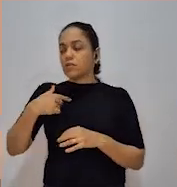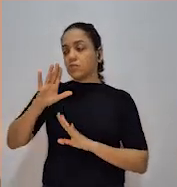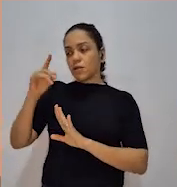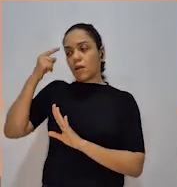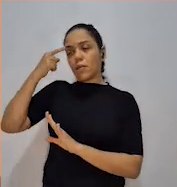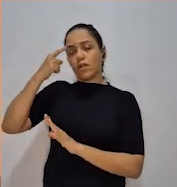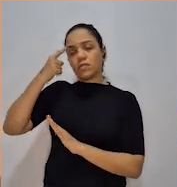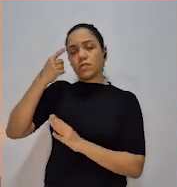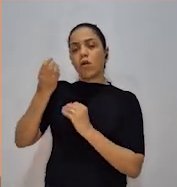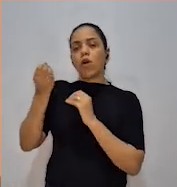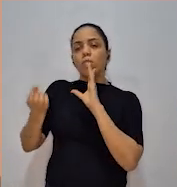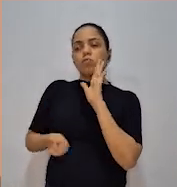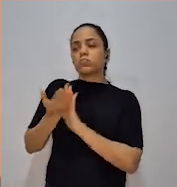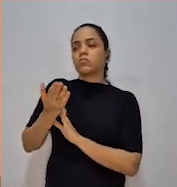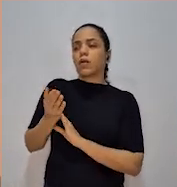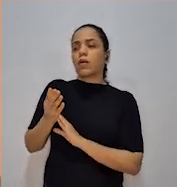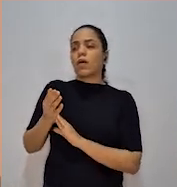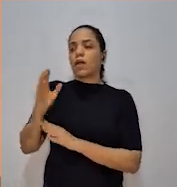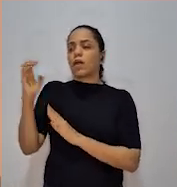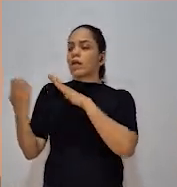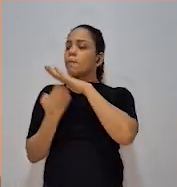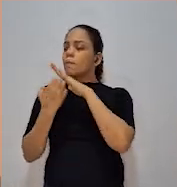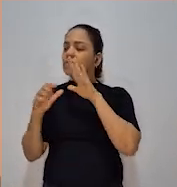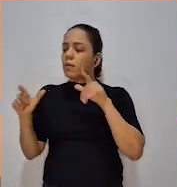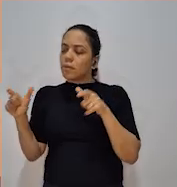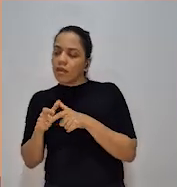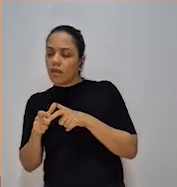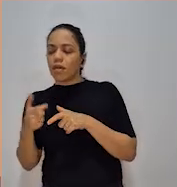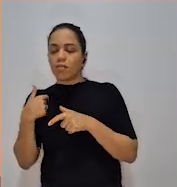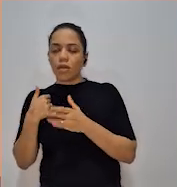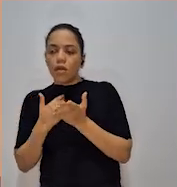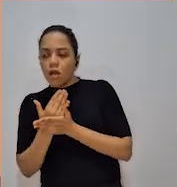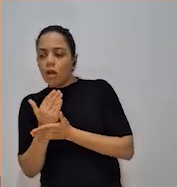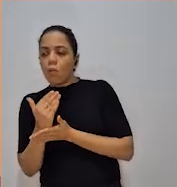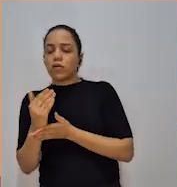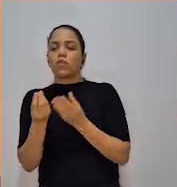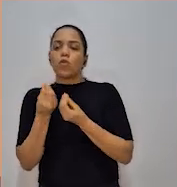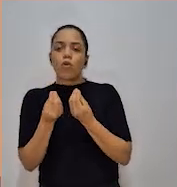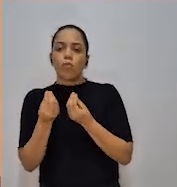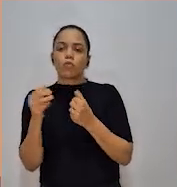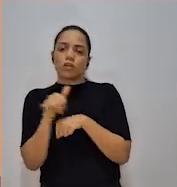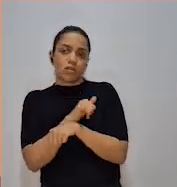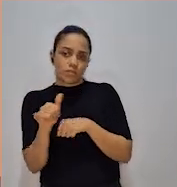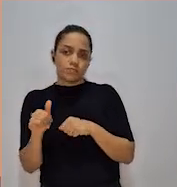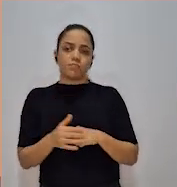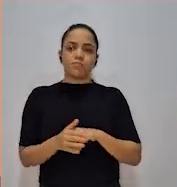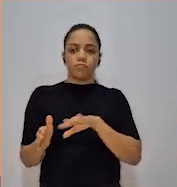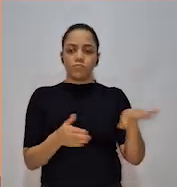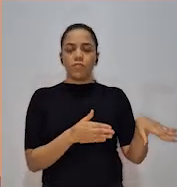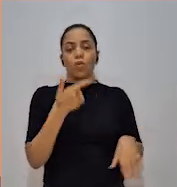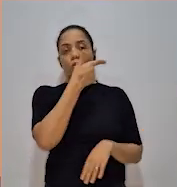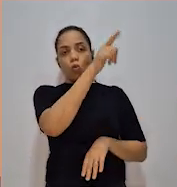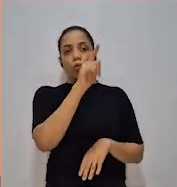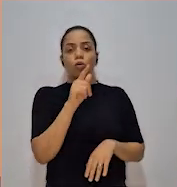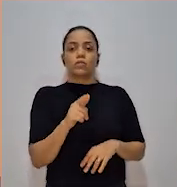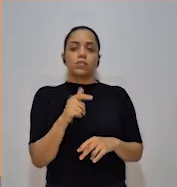que vocês recomendam para pequenas e médias empresas? Nicole também faz a pergunta. Simone, indo nesta linha, quais